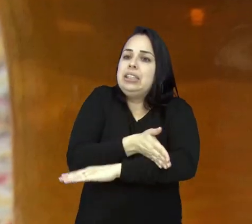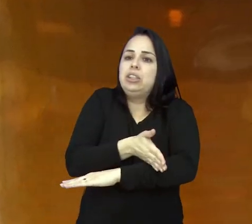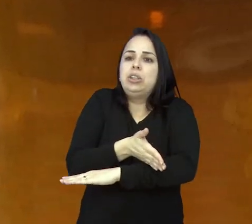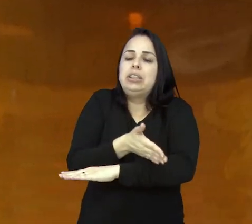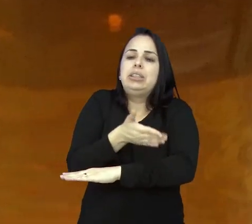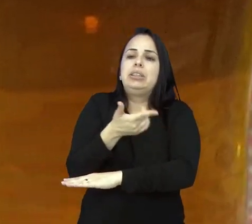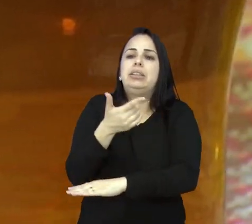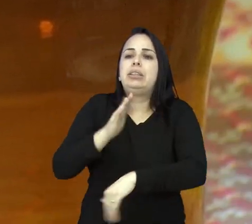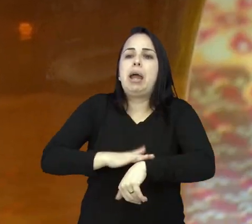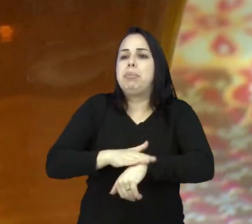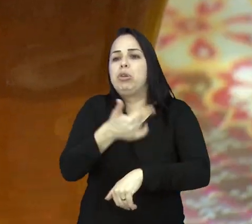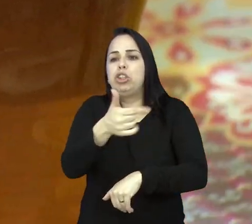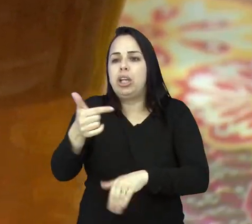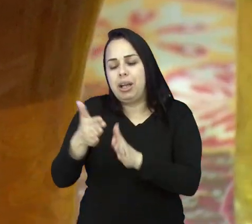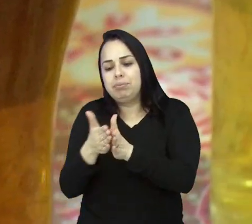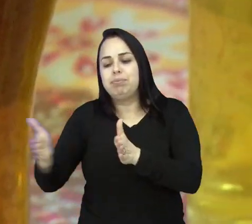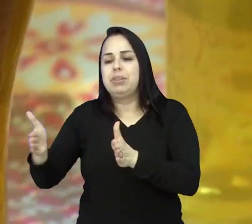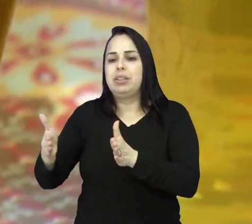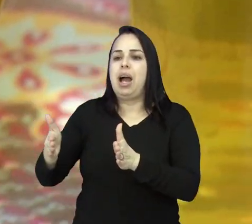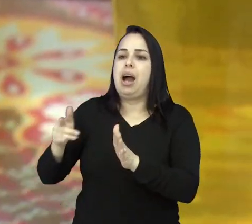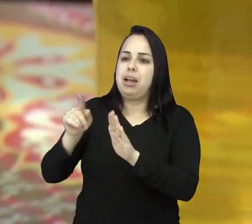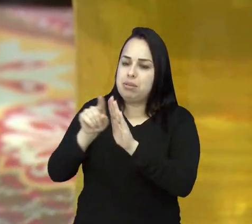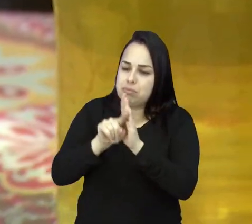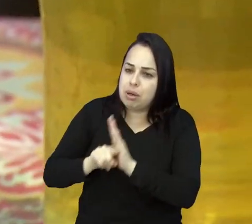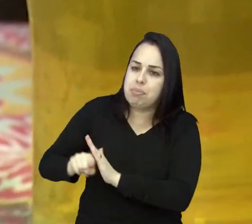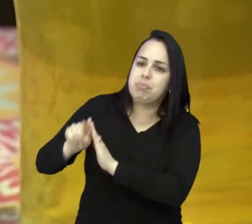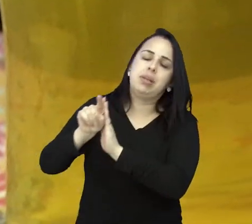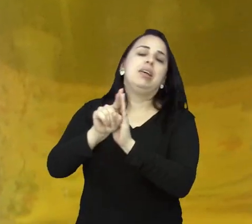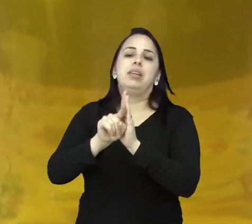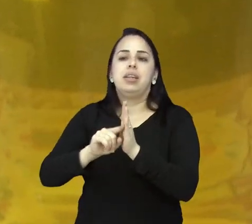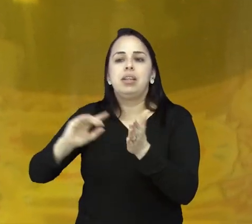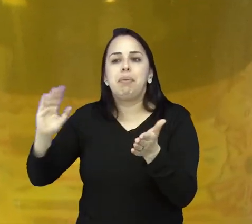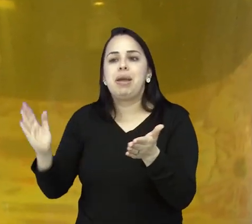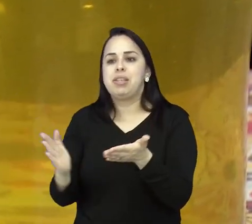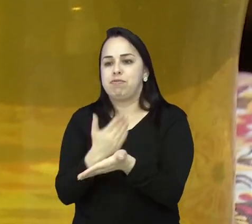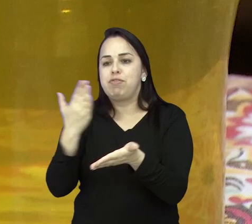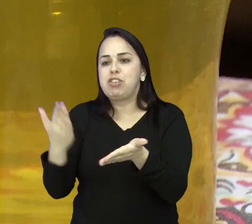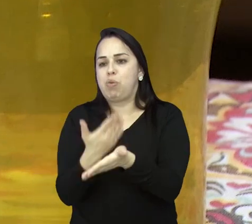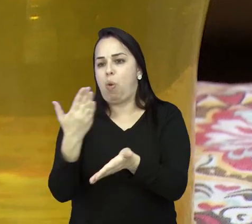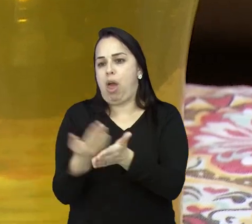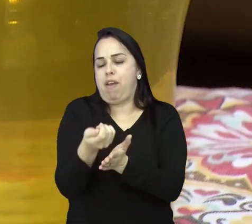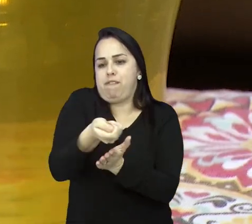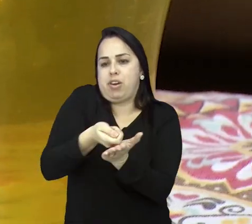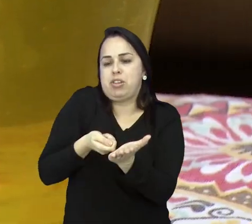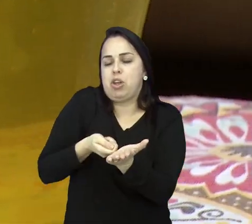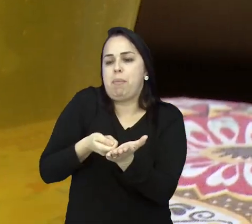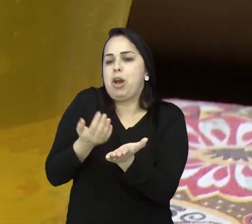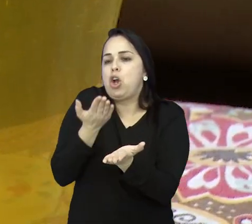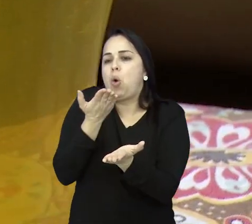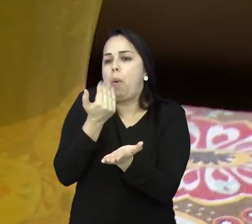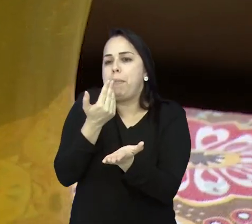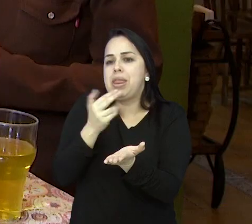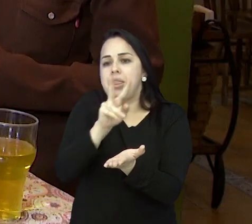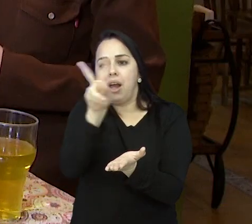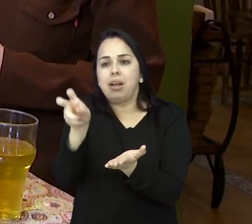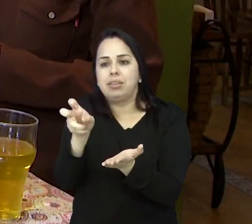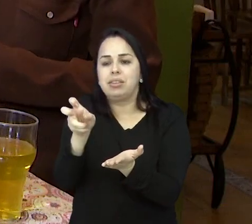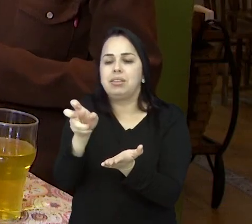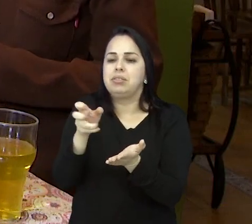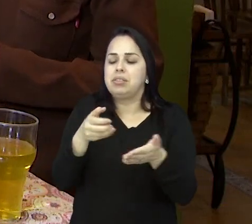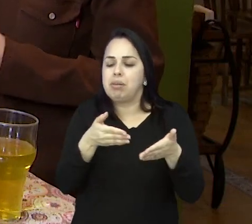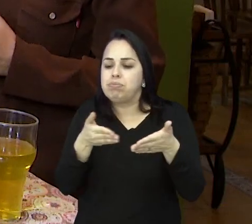tempo. E aí eu fiz um mestrado em jornalismo gastronômico, escrevi e-book de fotografia de alimentos, e isso foi me levando para esse mundo